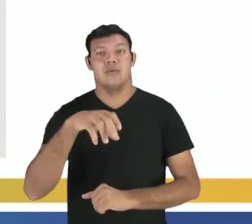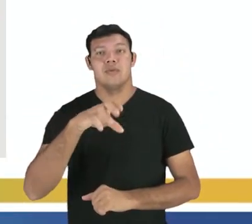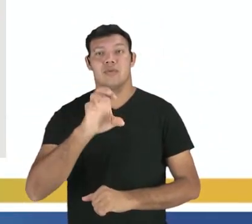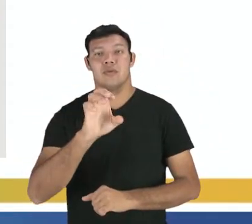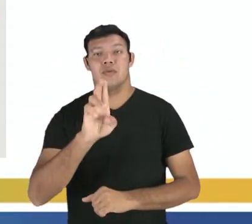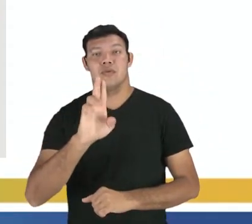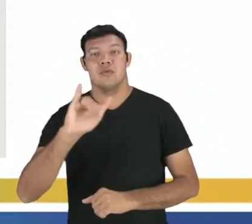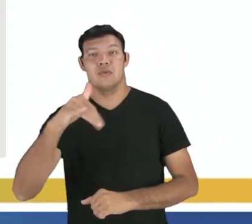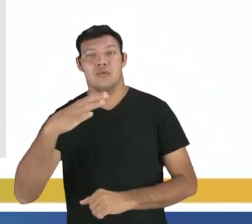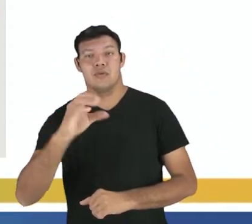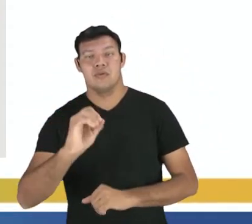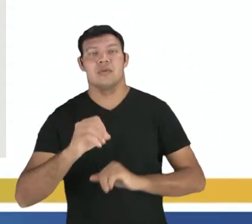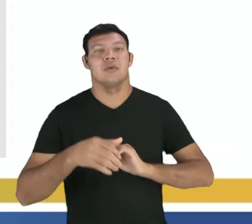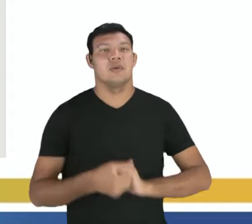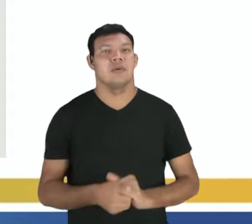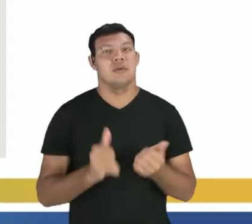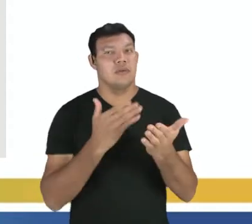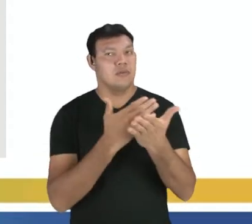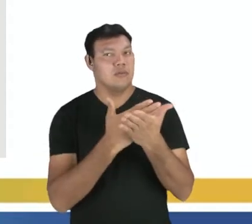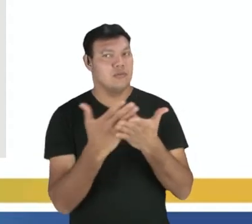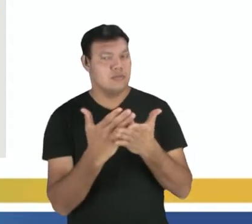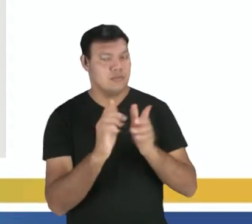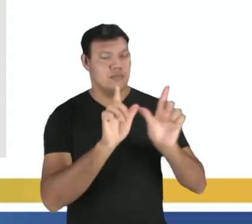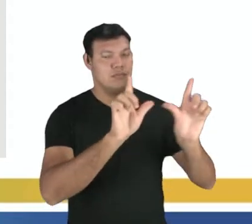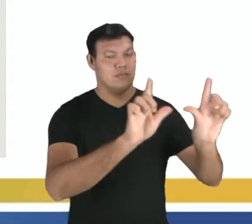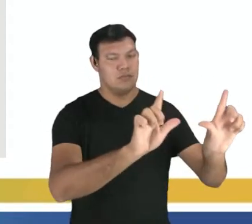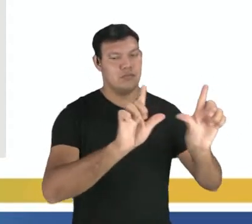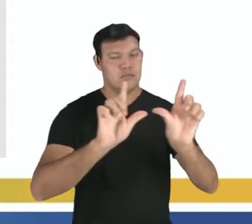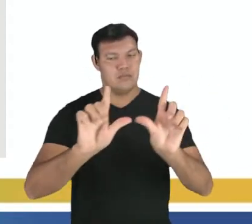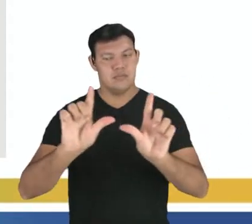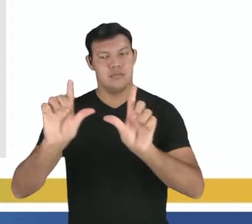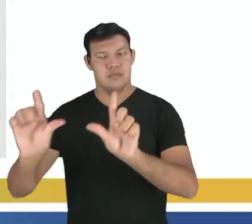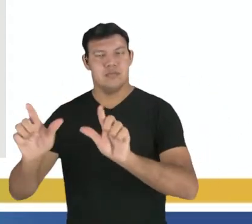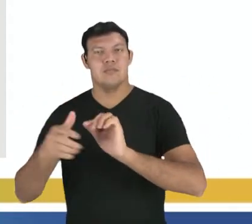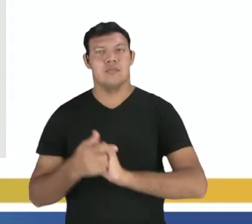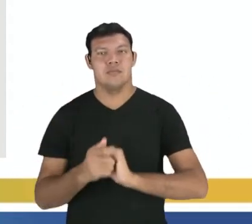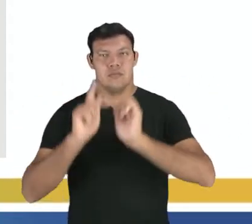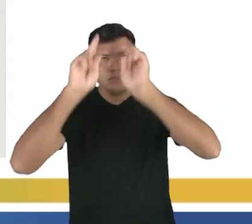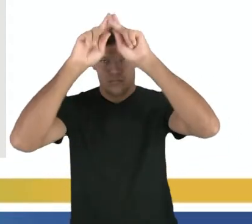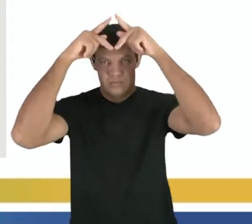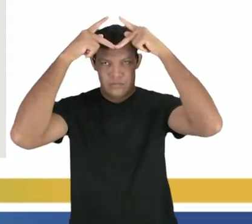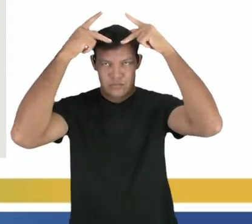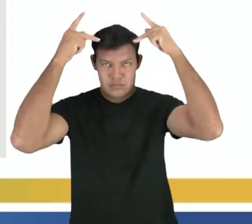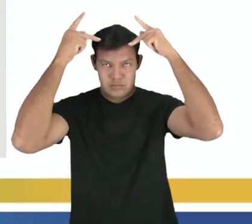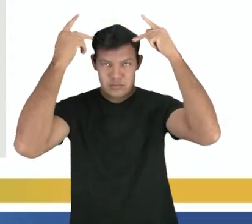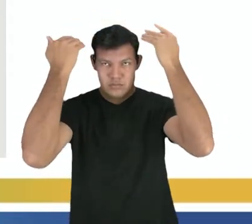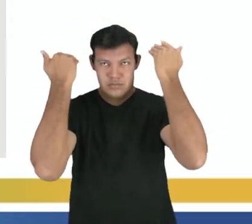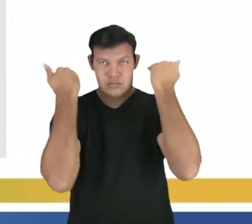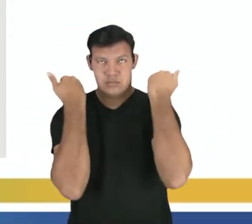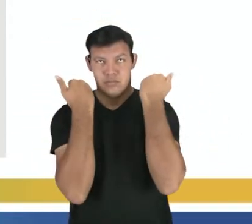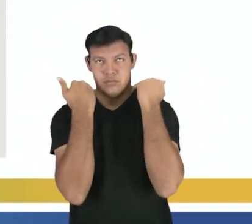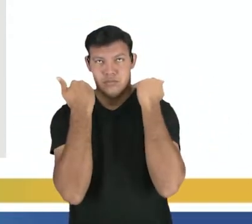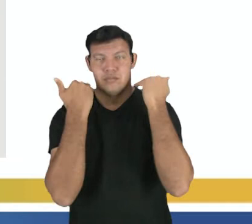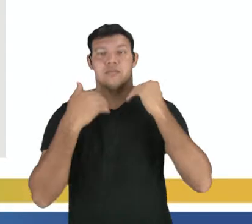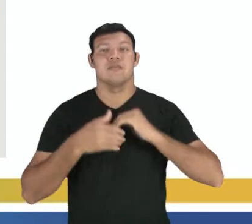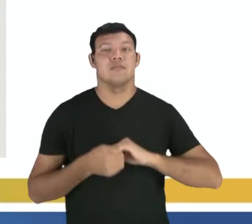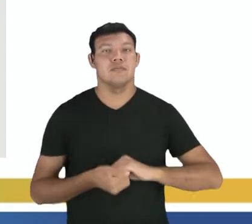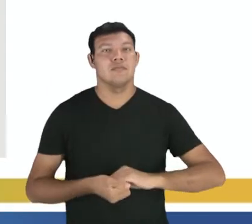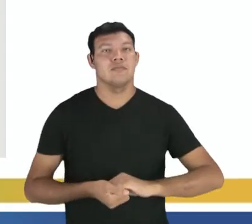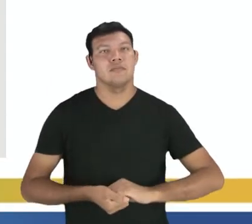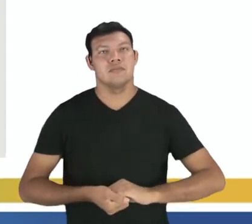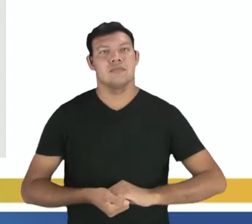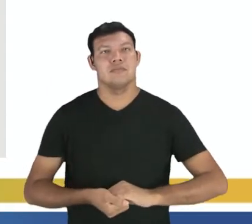eu uso cujo? Vamos iniciar aí com a leitura da tirinha, né, com a protagonista